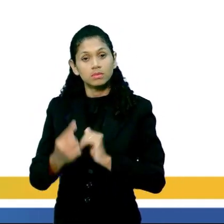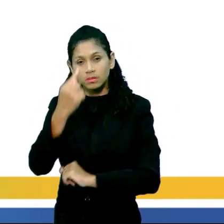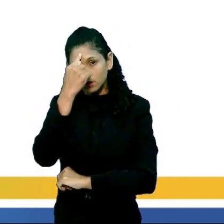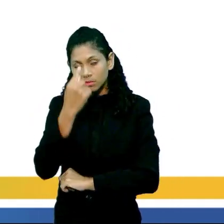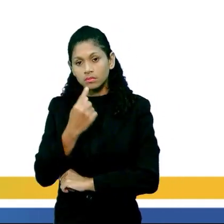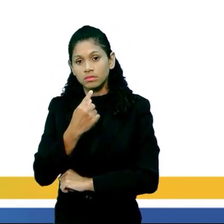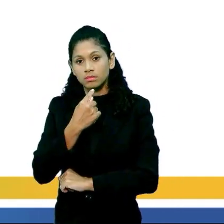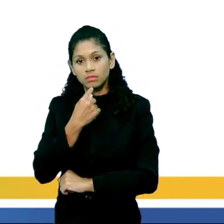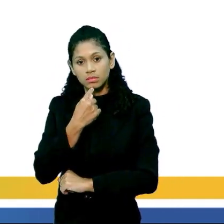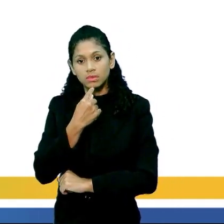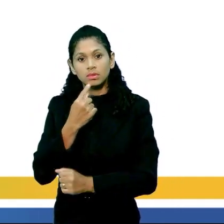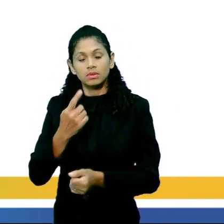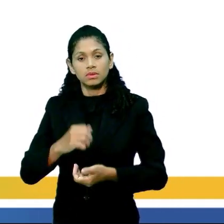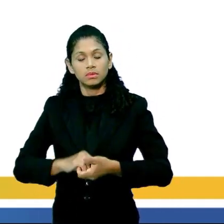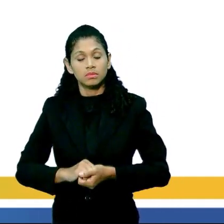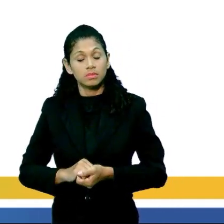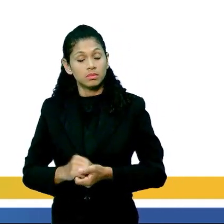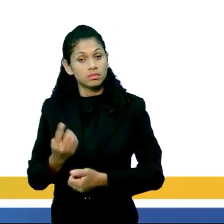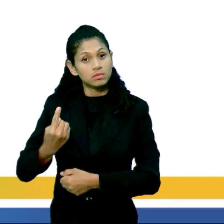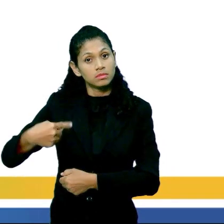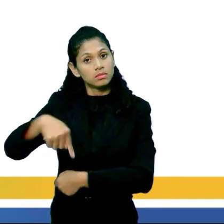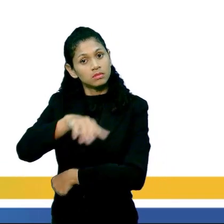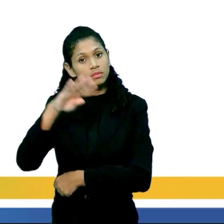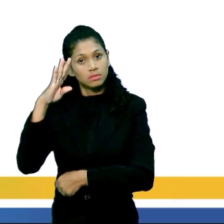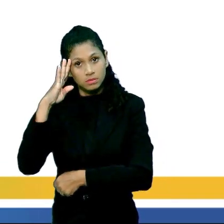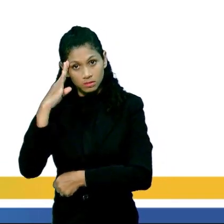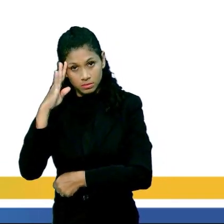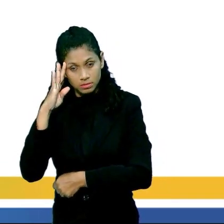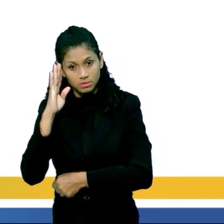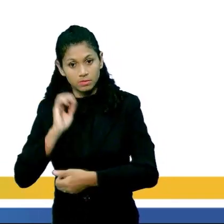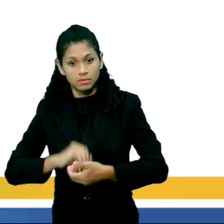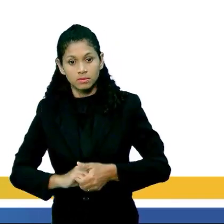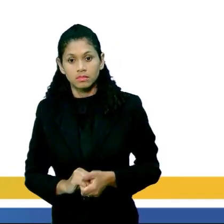que vocês tenham uma noção. Então, do meu lado,